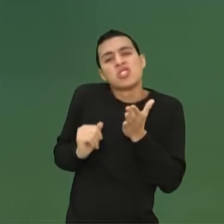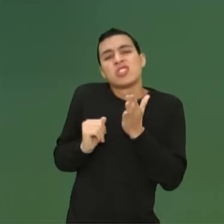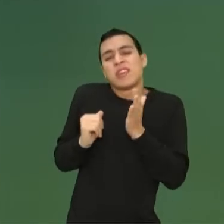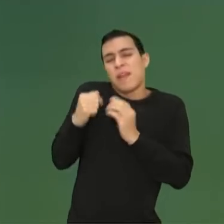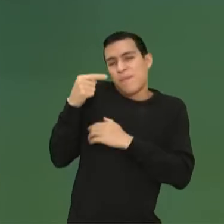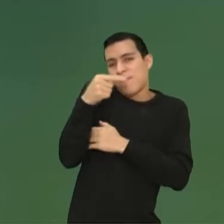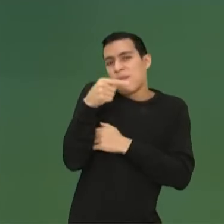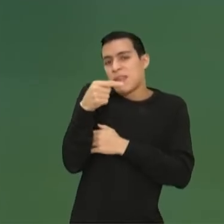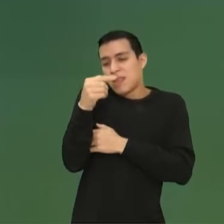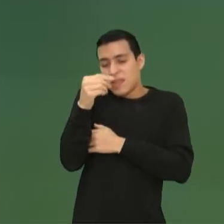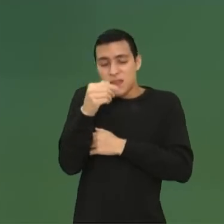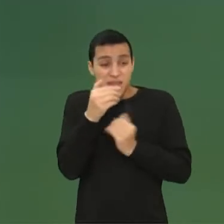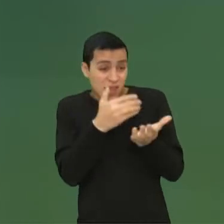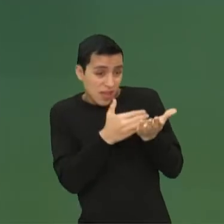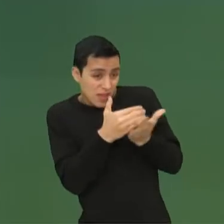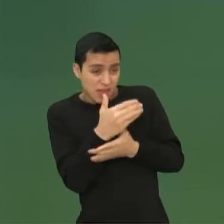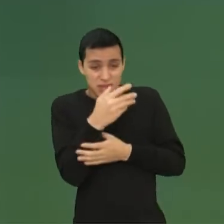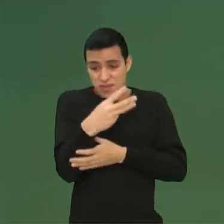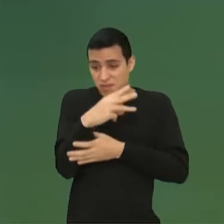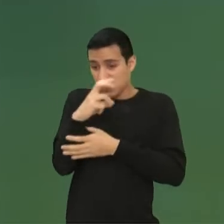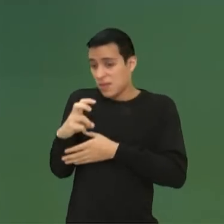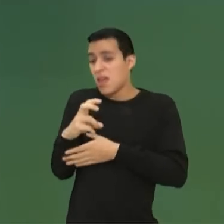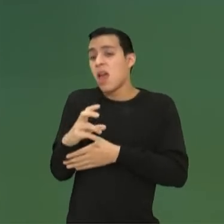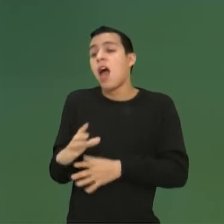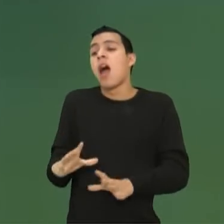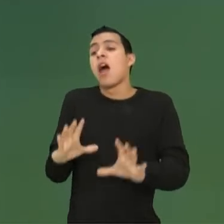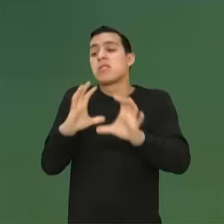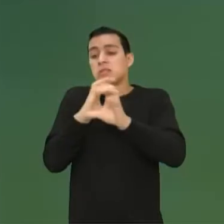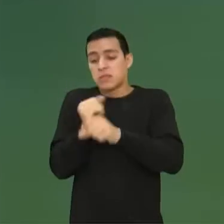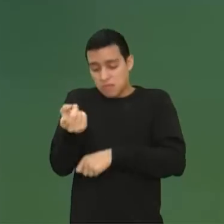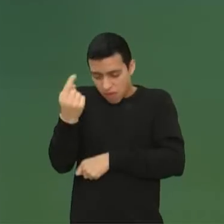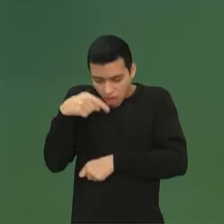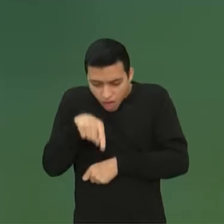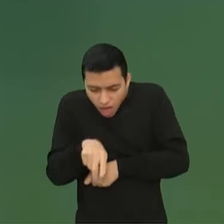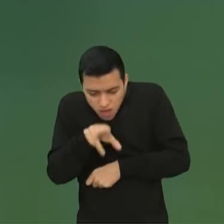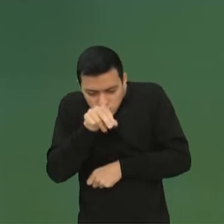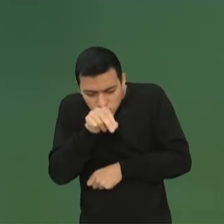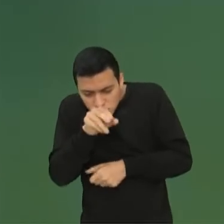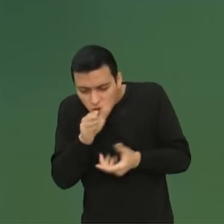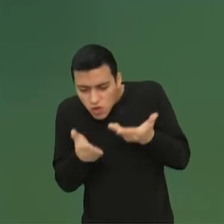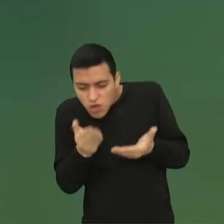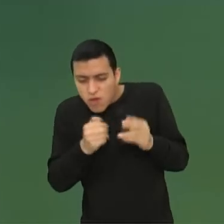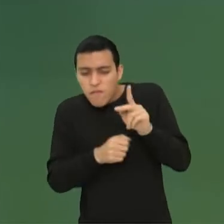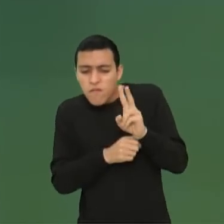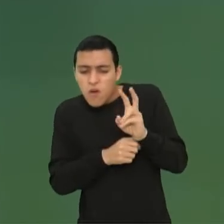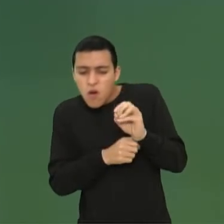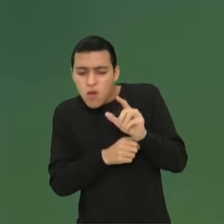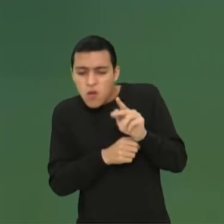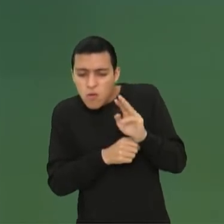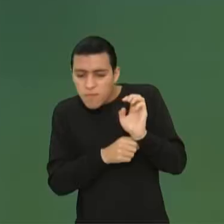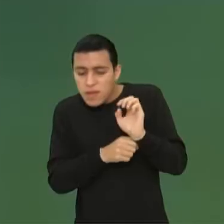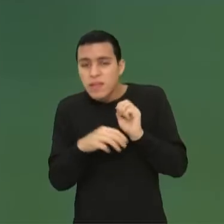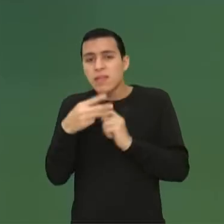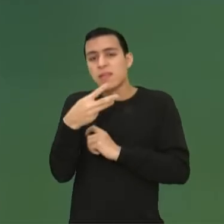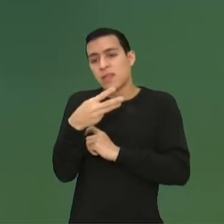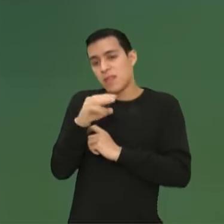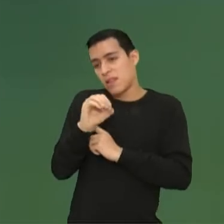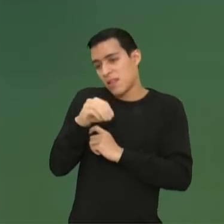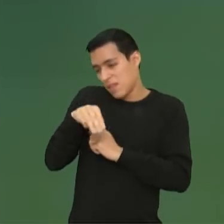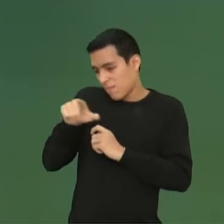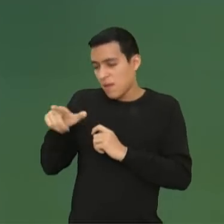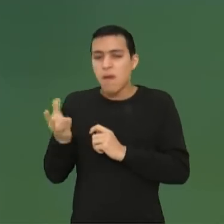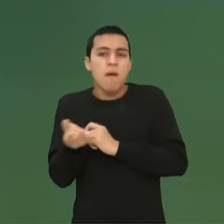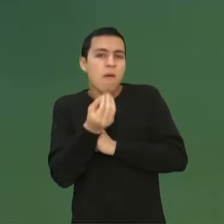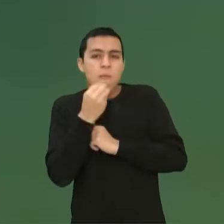subtraio pelo inicial, 35. Então, o patinho tem como volume 30 ml. Claro